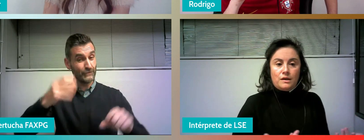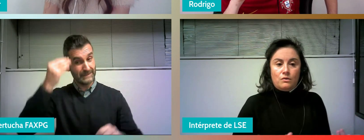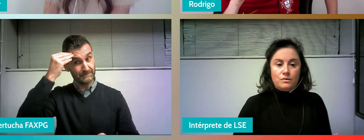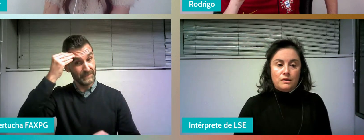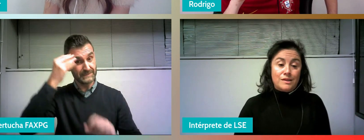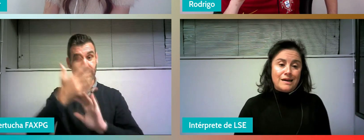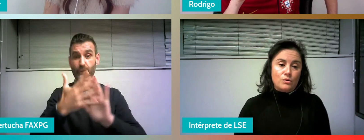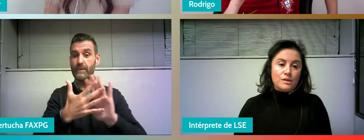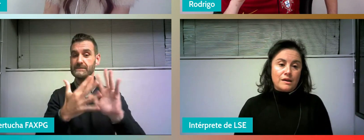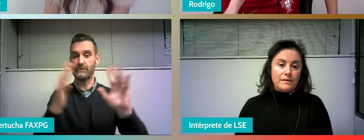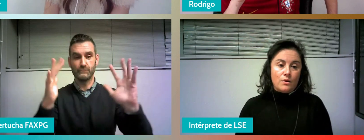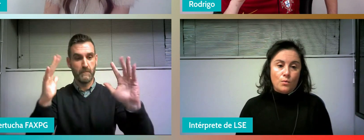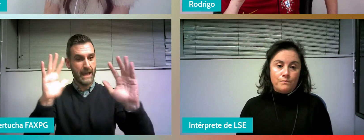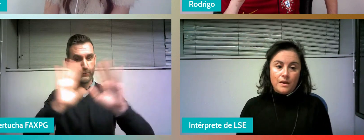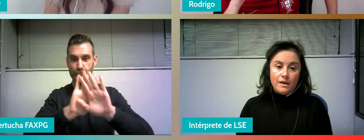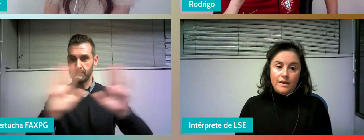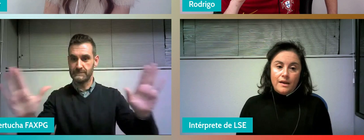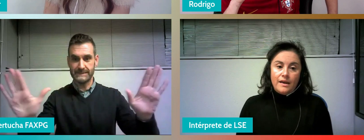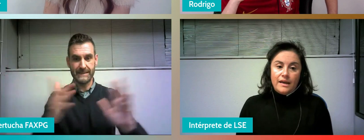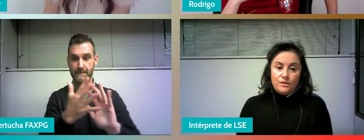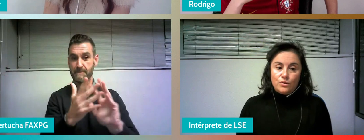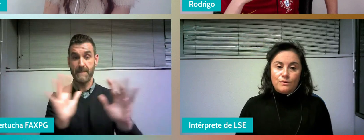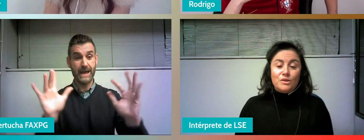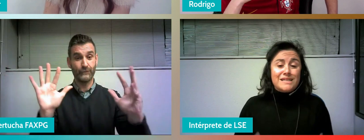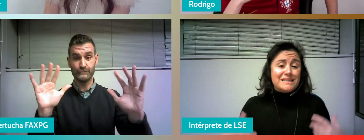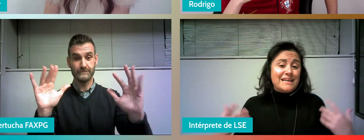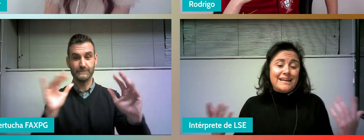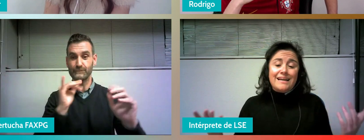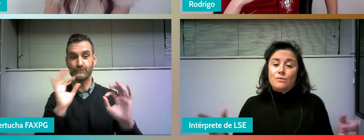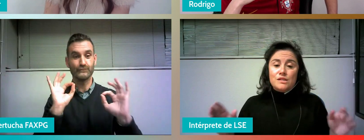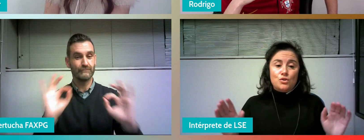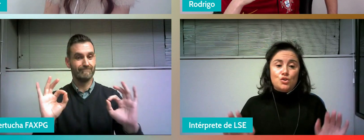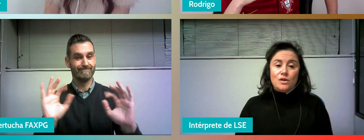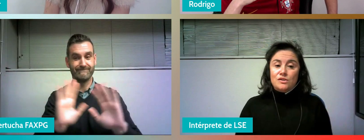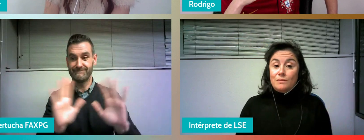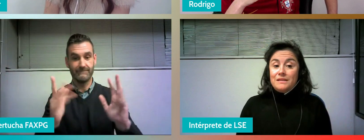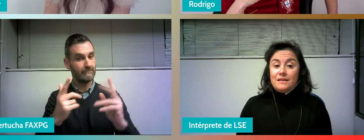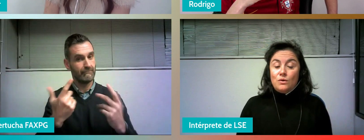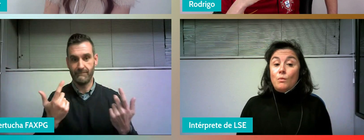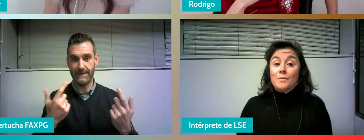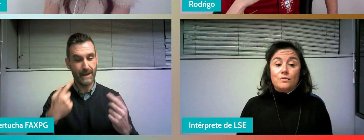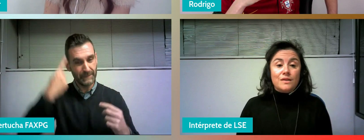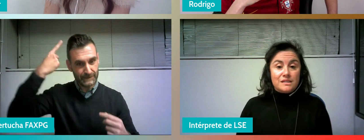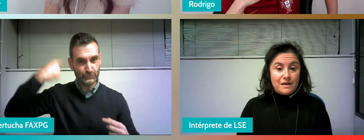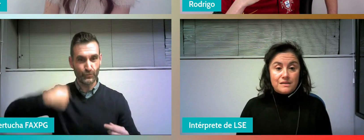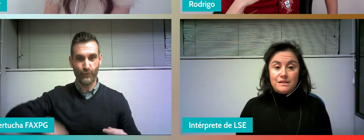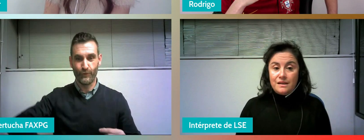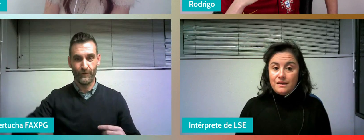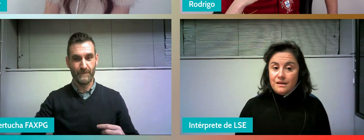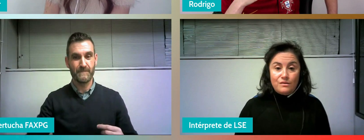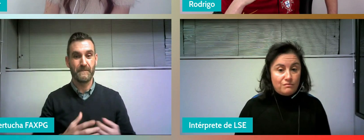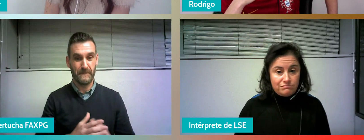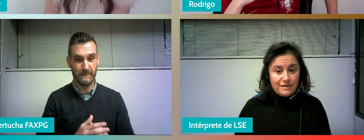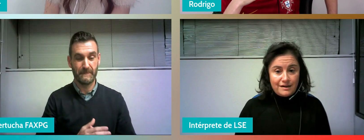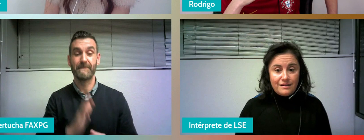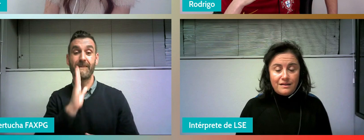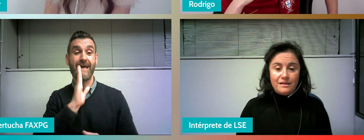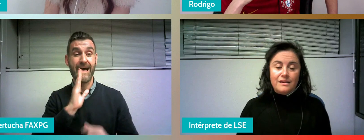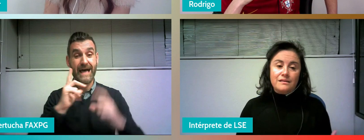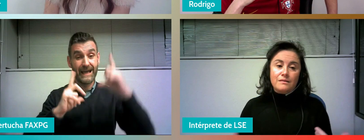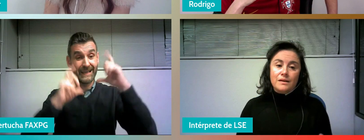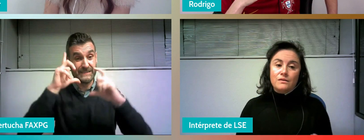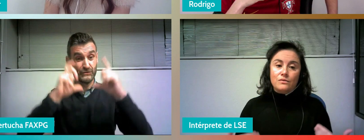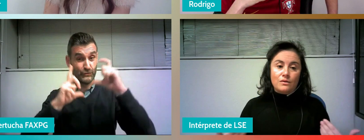reproducindo o diálogo de cada un. Entón, moita xente cree que a lingua de signos solamente é o movimento das mans. Non, en